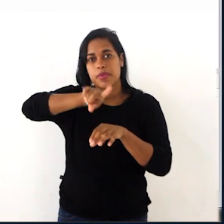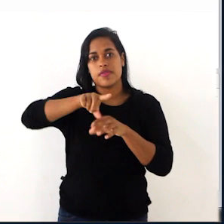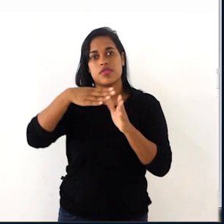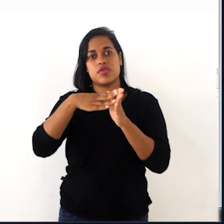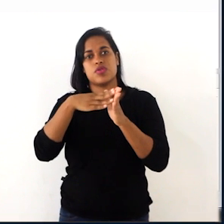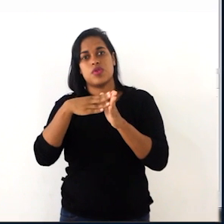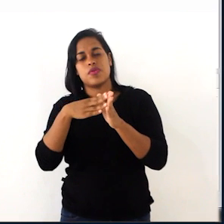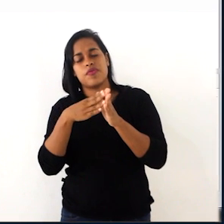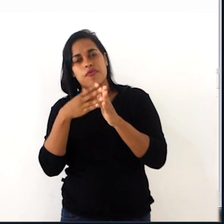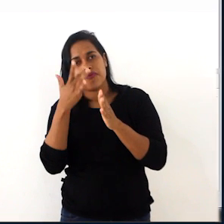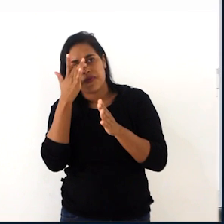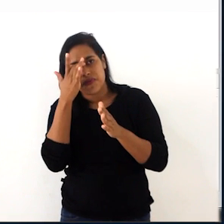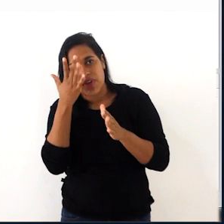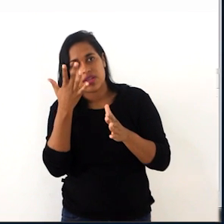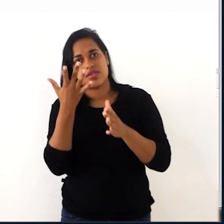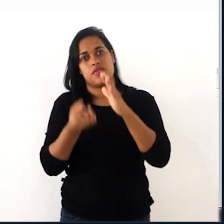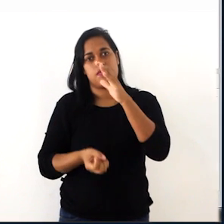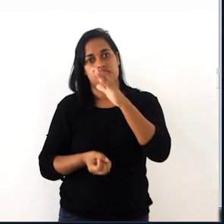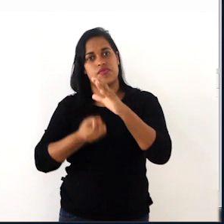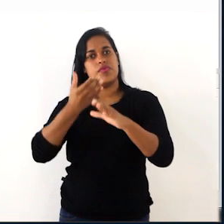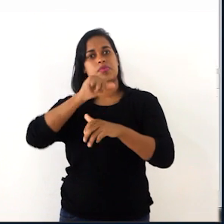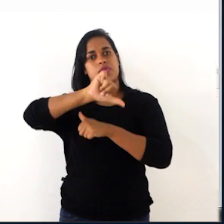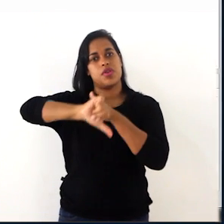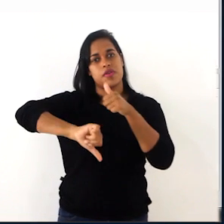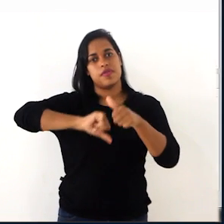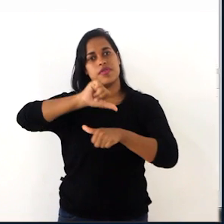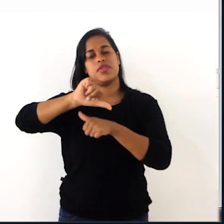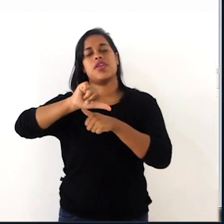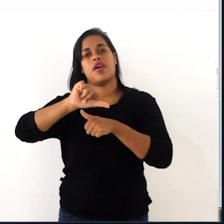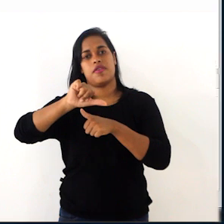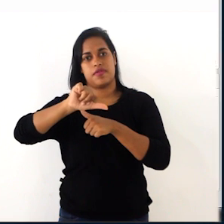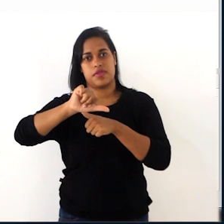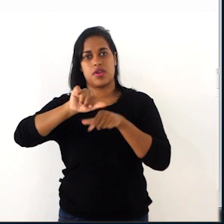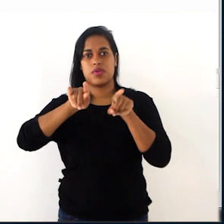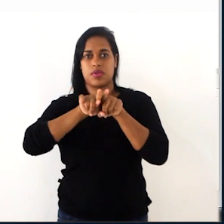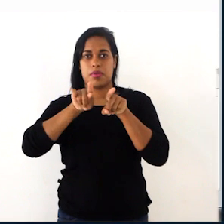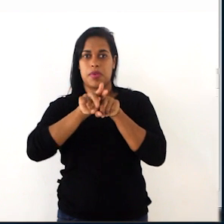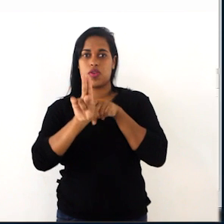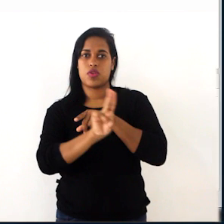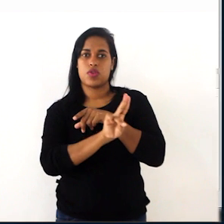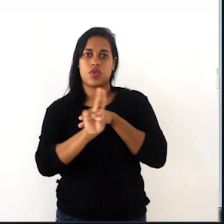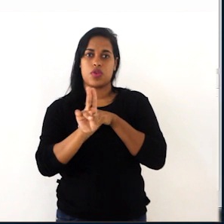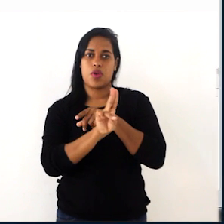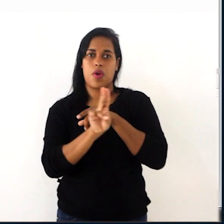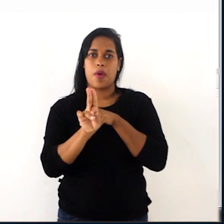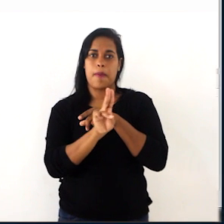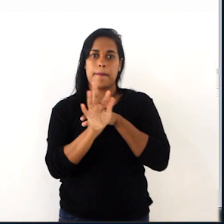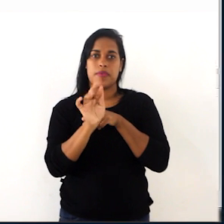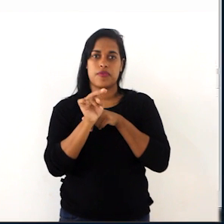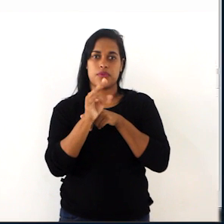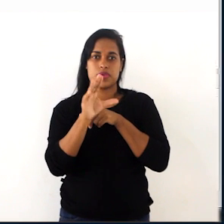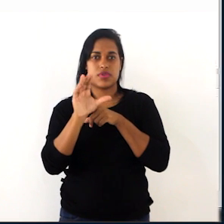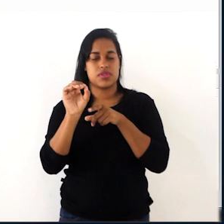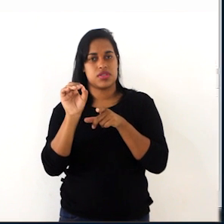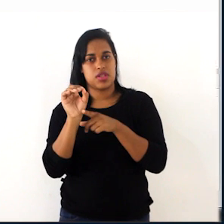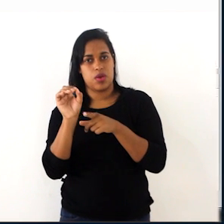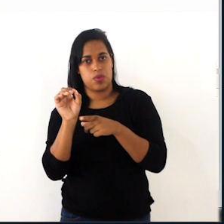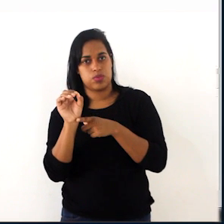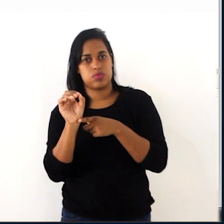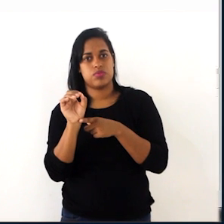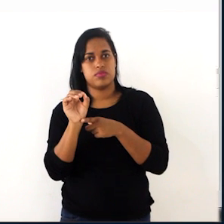mais simples. Vamos criar aqui uma variável chamada com e vamos chamar uma função, vamos dar um new,